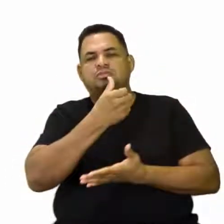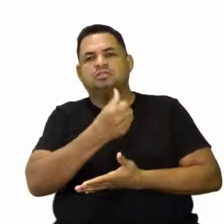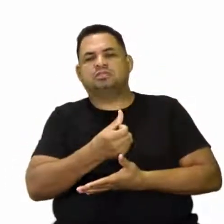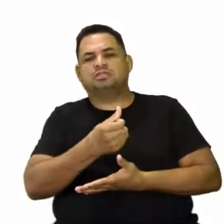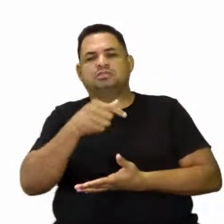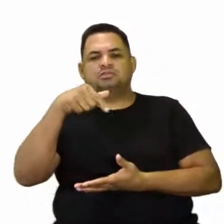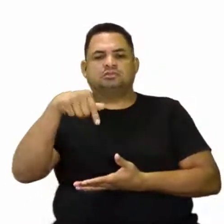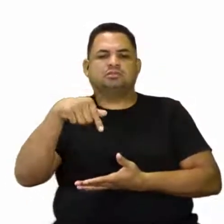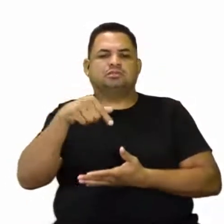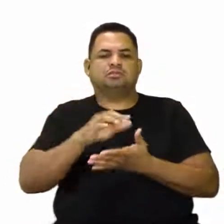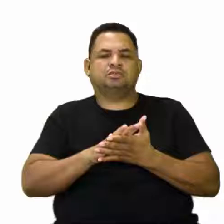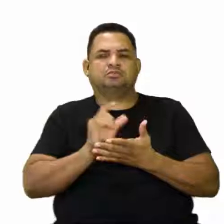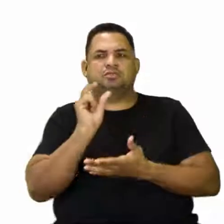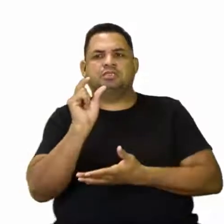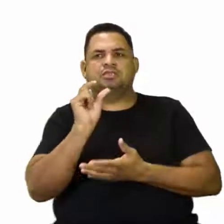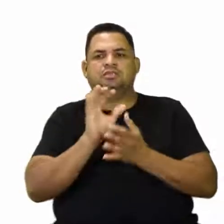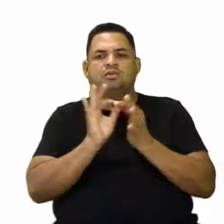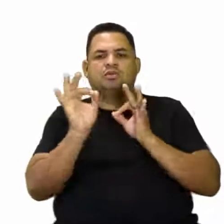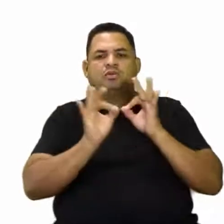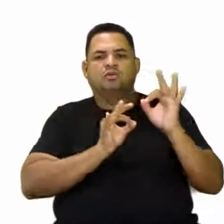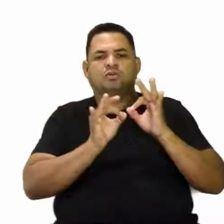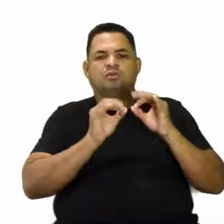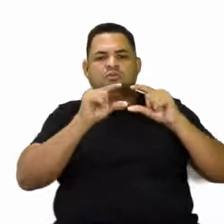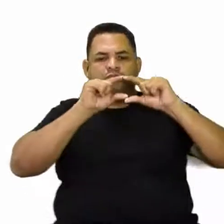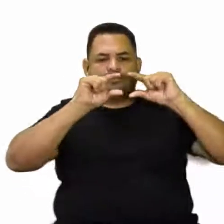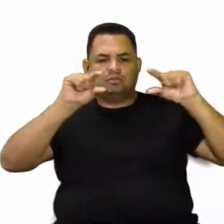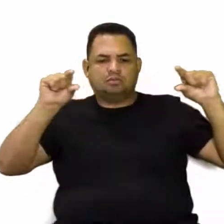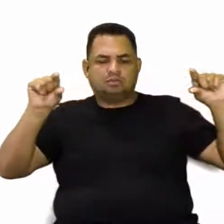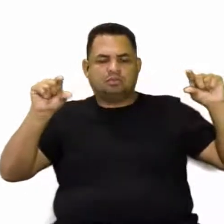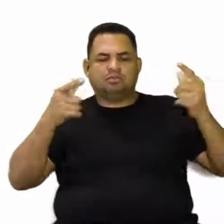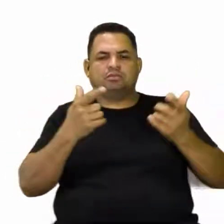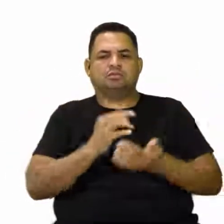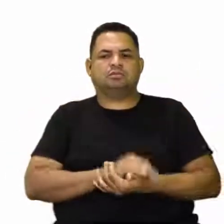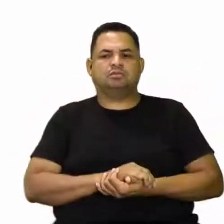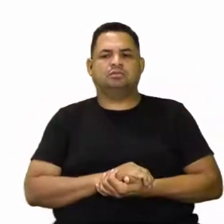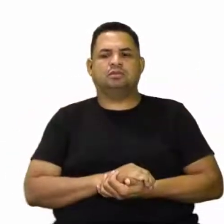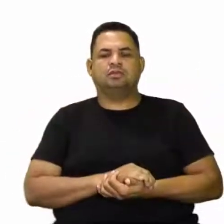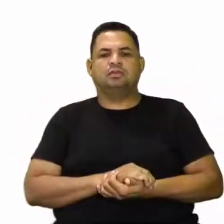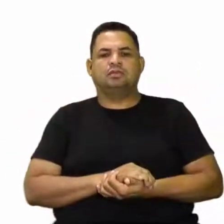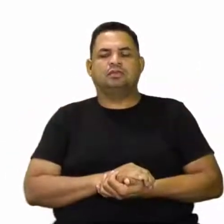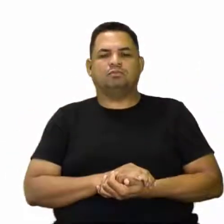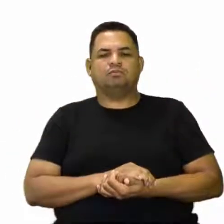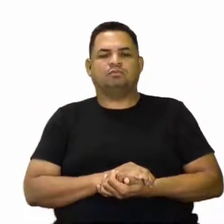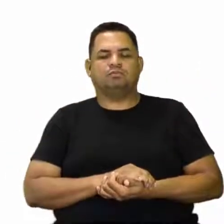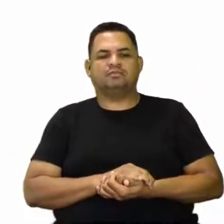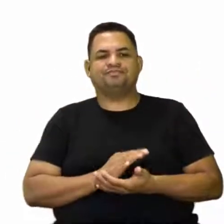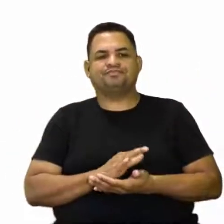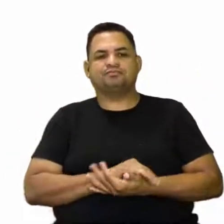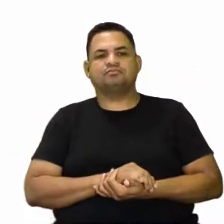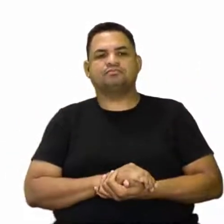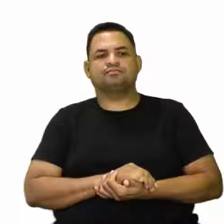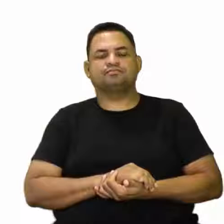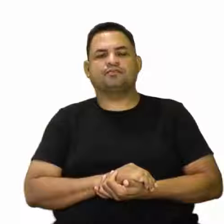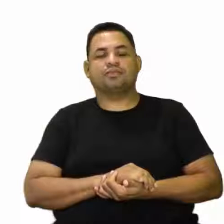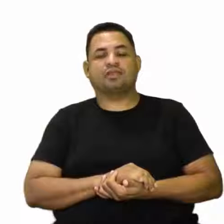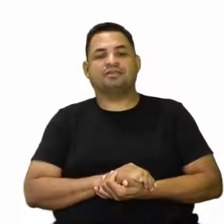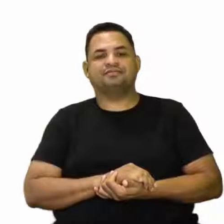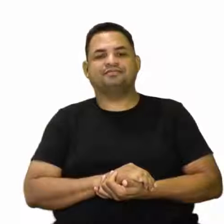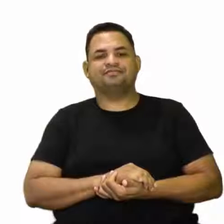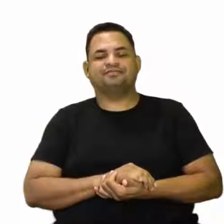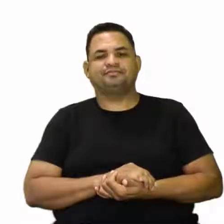6, 7 palavras, formando ali um parágrafo, um período, não é? E às vezes só uma palavra.